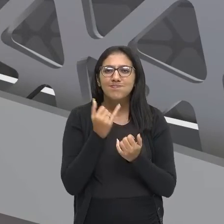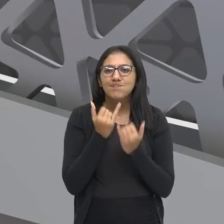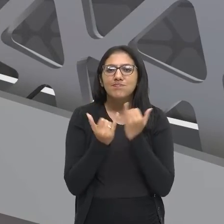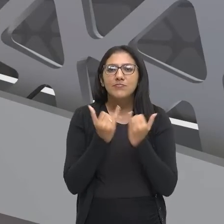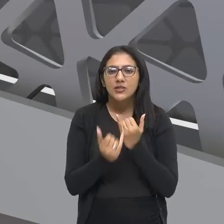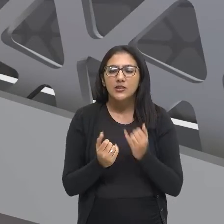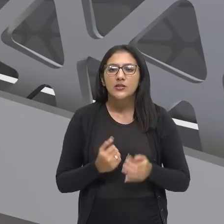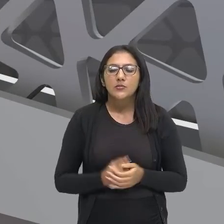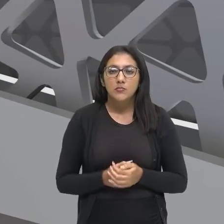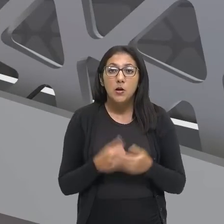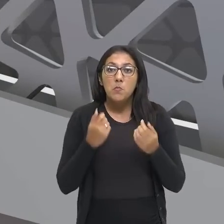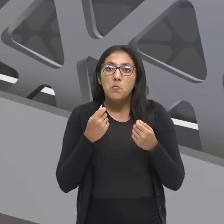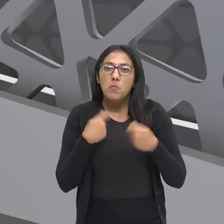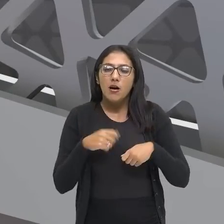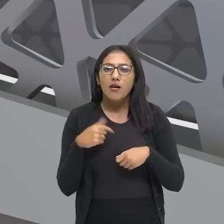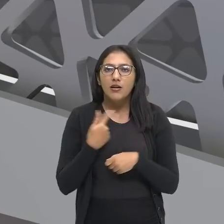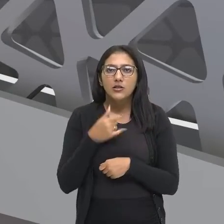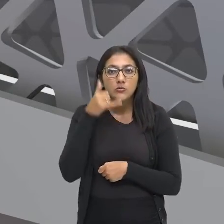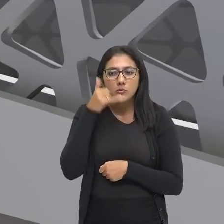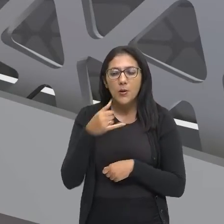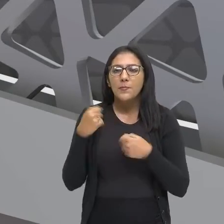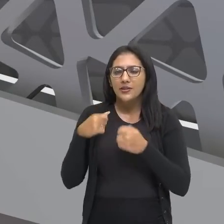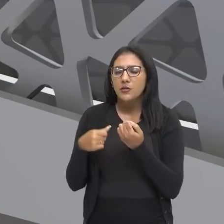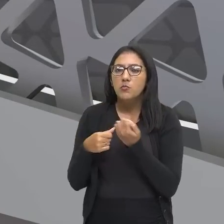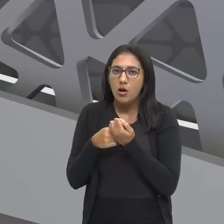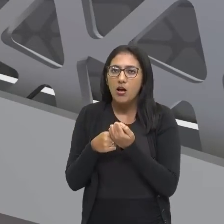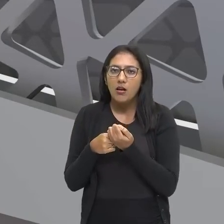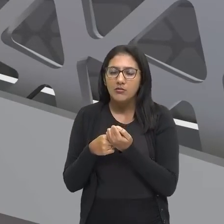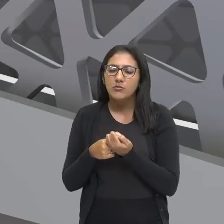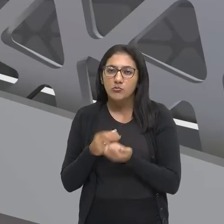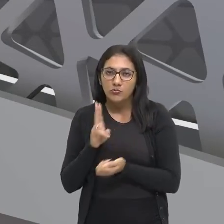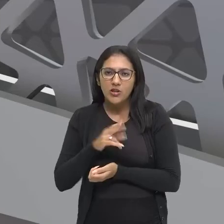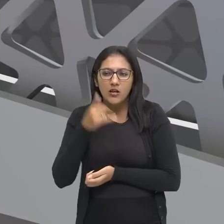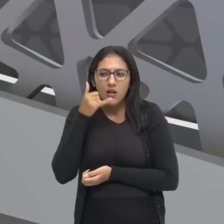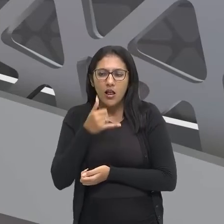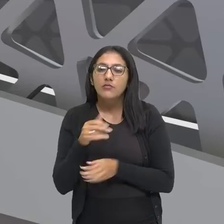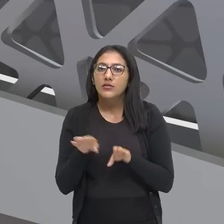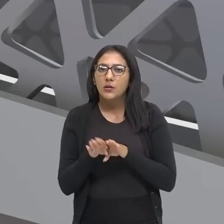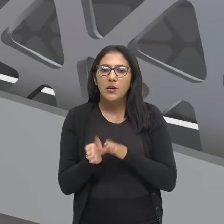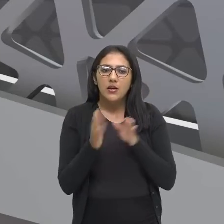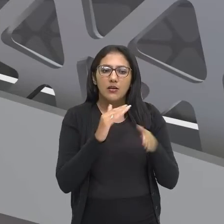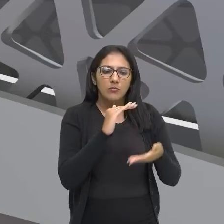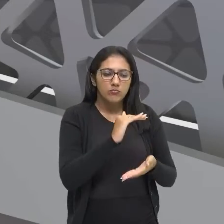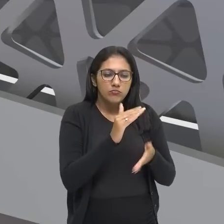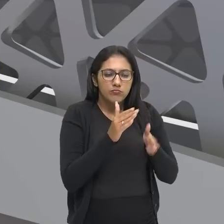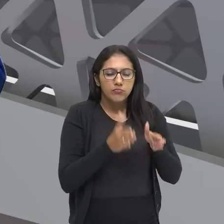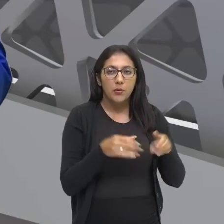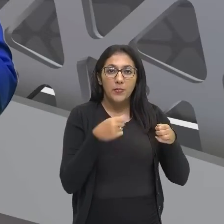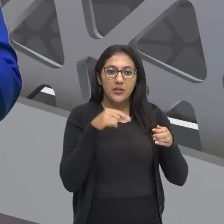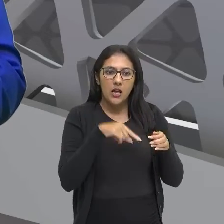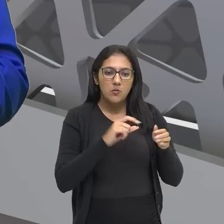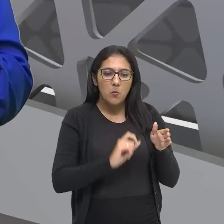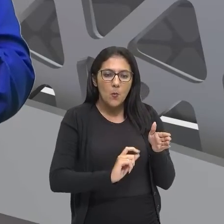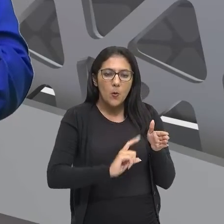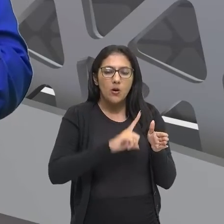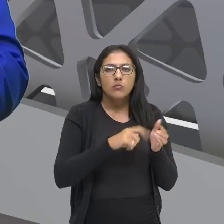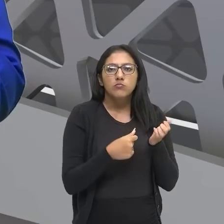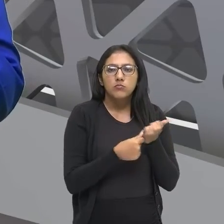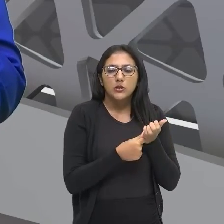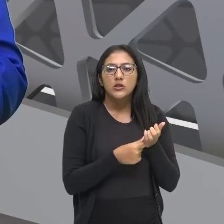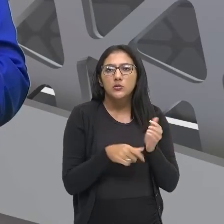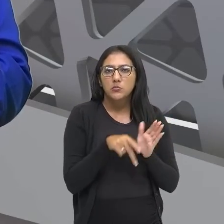que a gente precisa ter, gente? Nós precisamos ter o que a gente chama de estabilizador ou no-break,